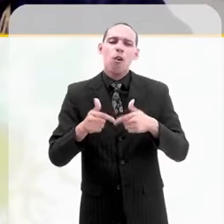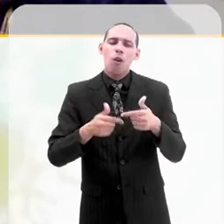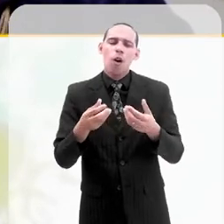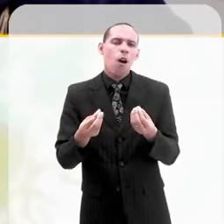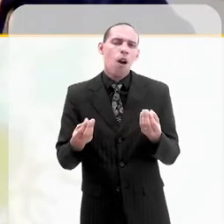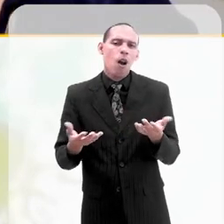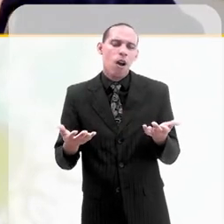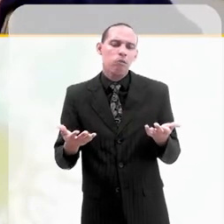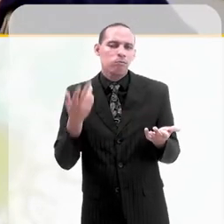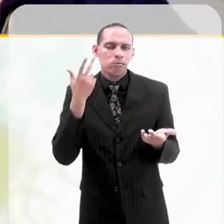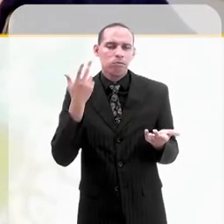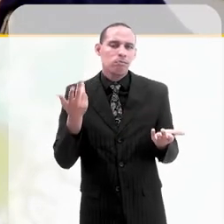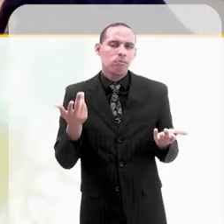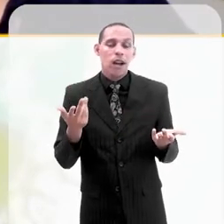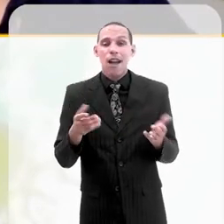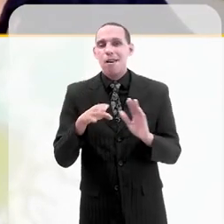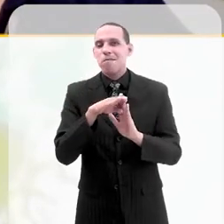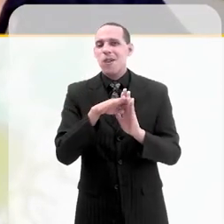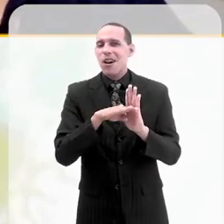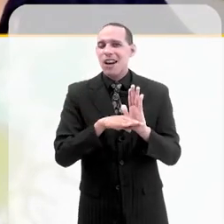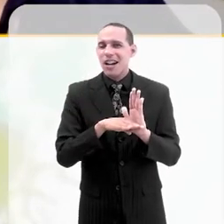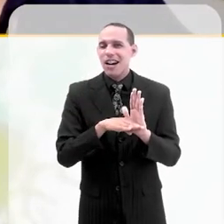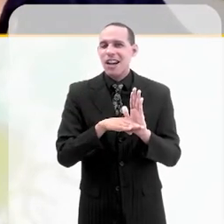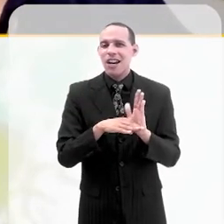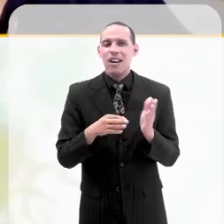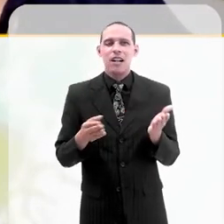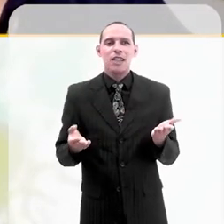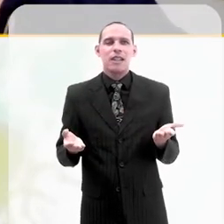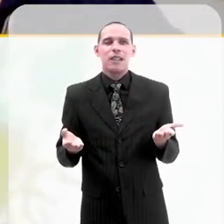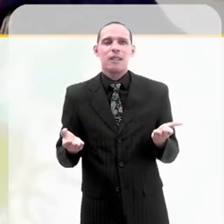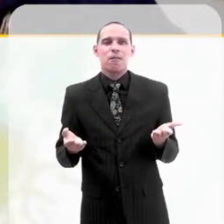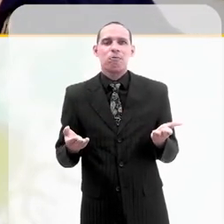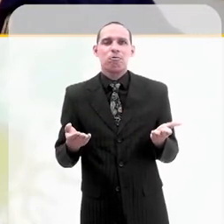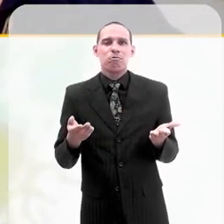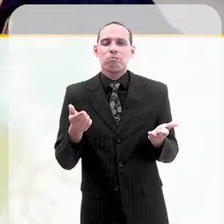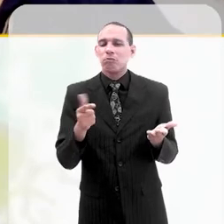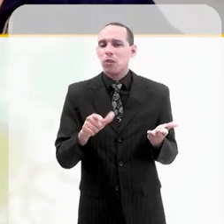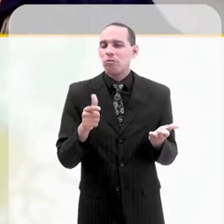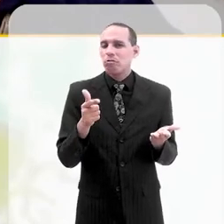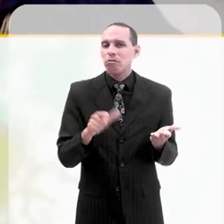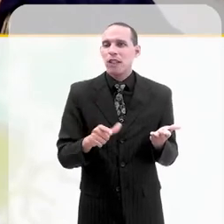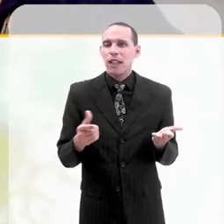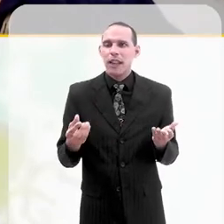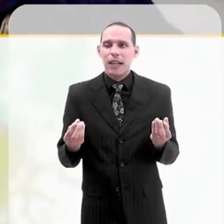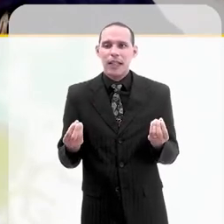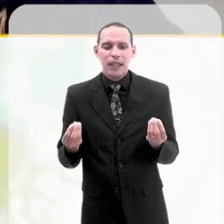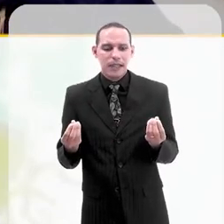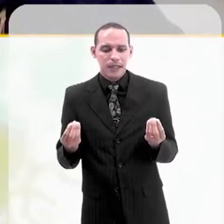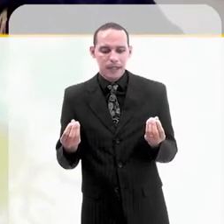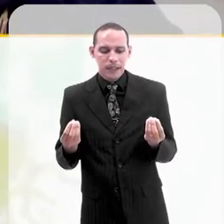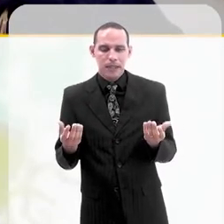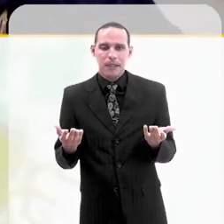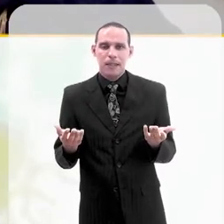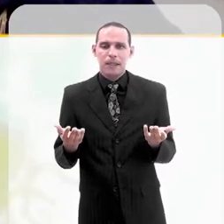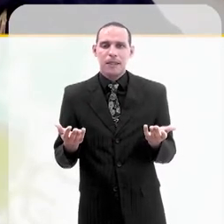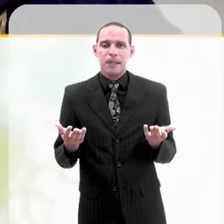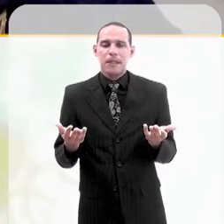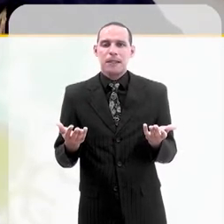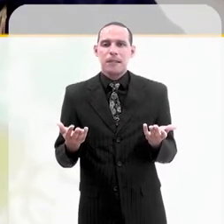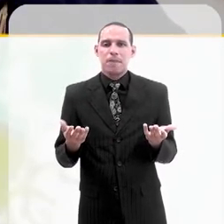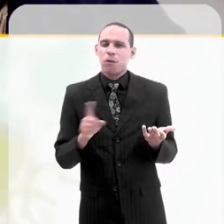programa, ele não tem um manual que você compra, mas hoje eu já tenho. A gente já